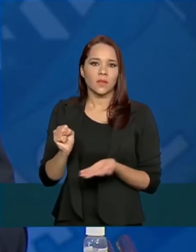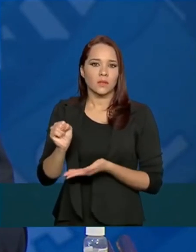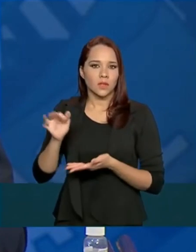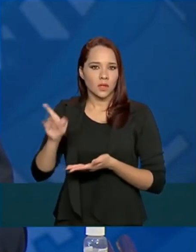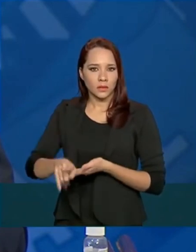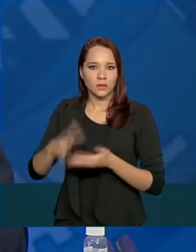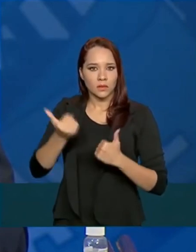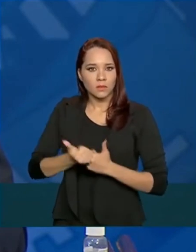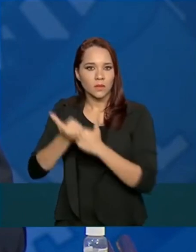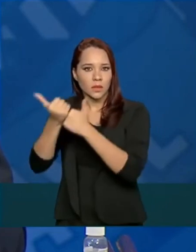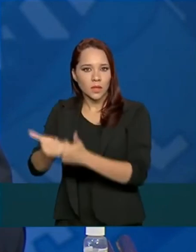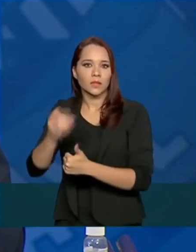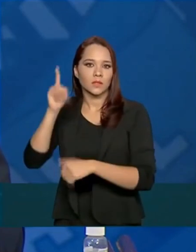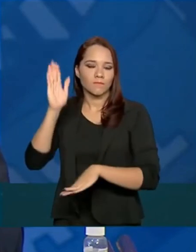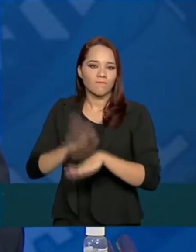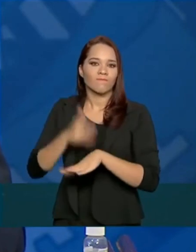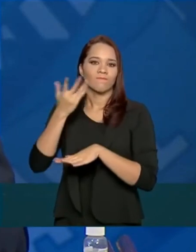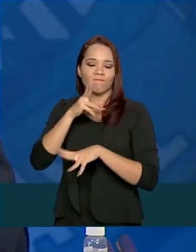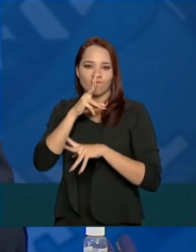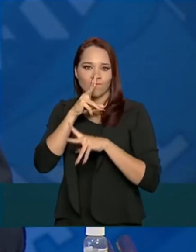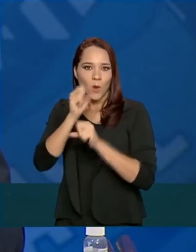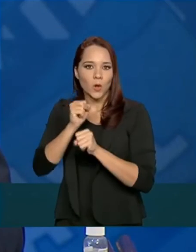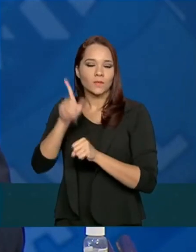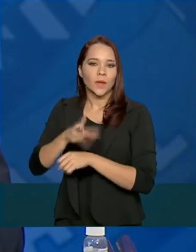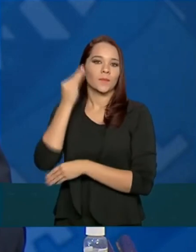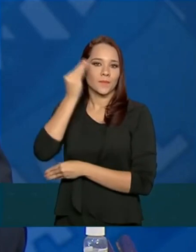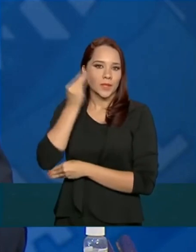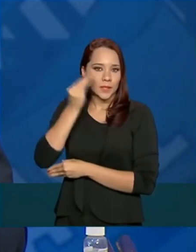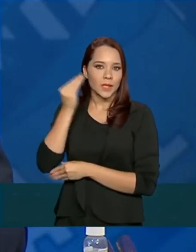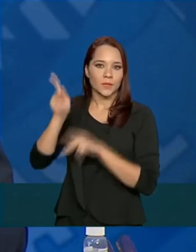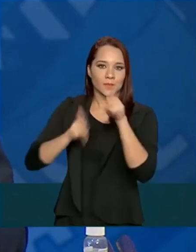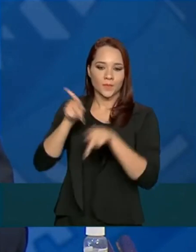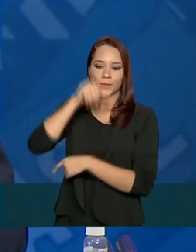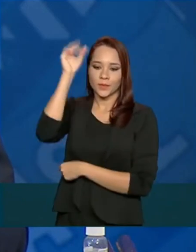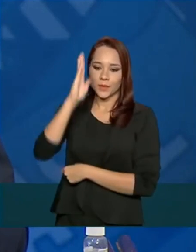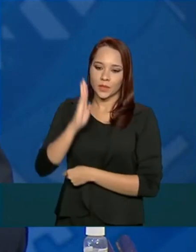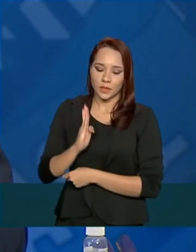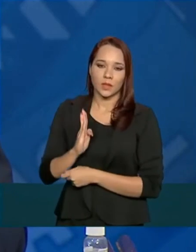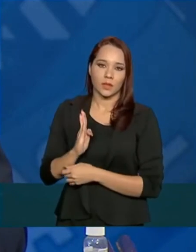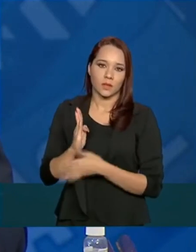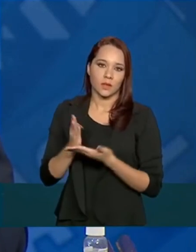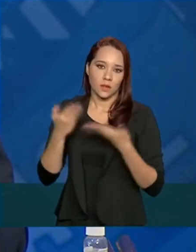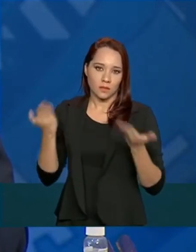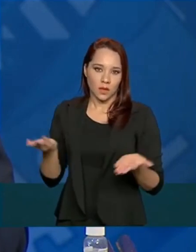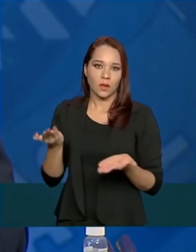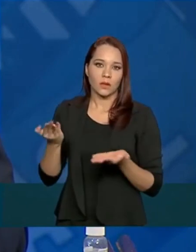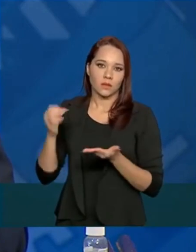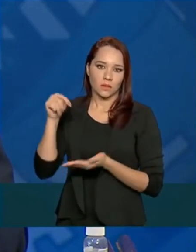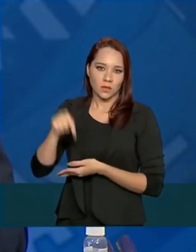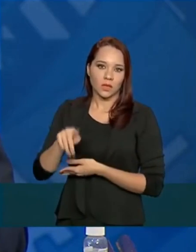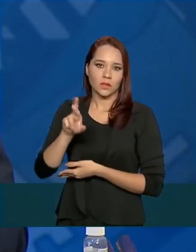uma abordagem mais agressiva para a testagem da população brasileira, no caso especificamente